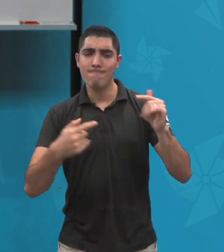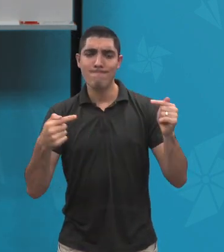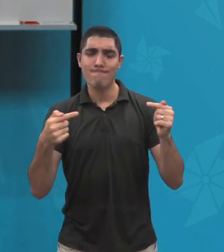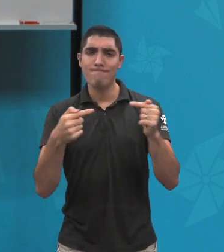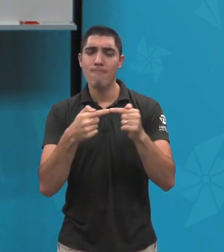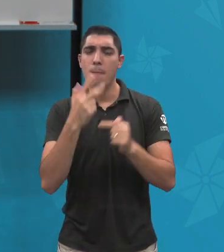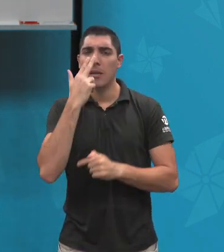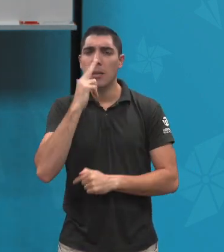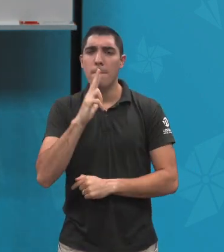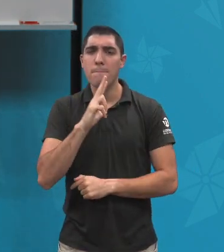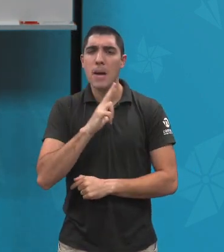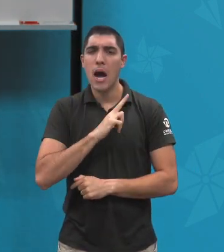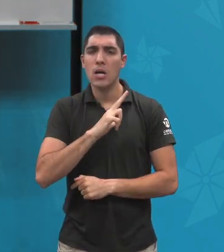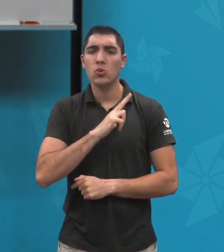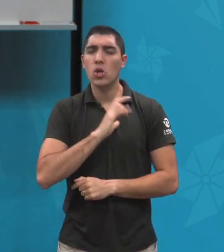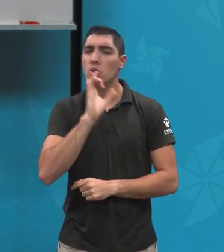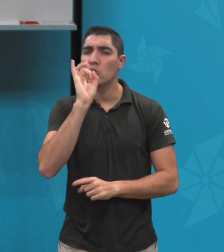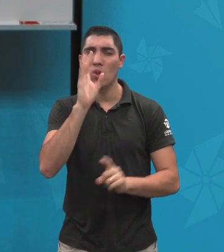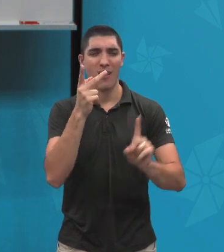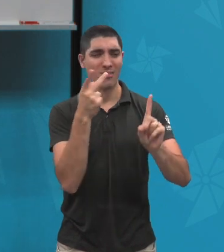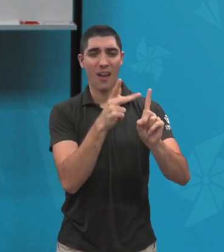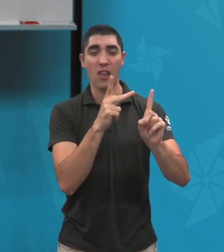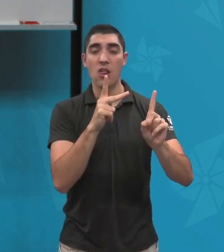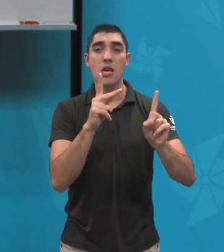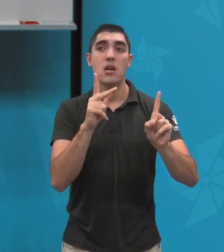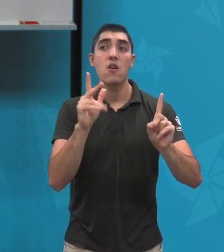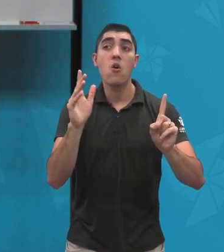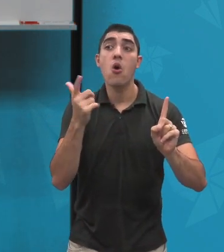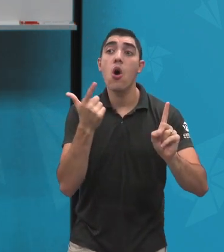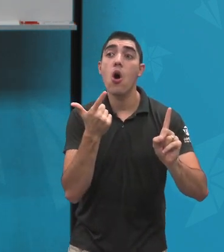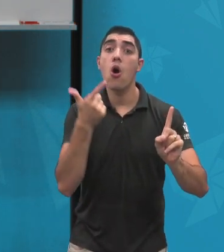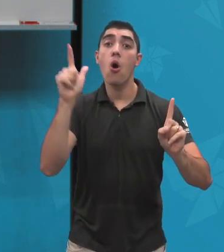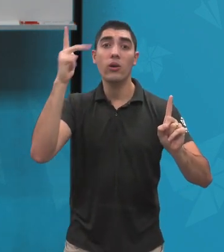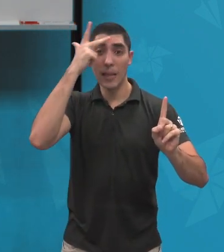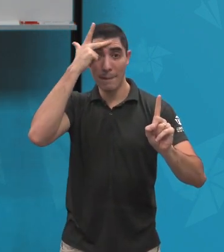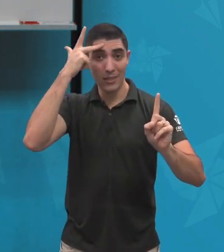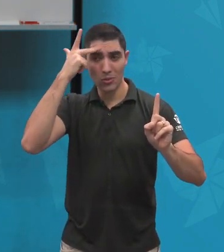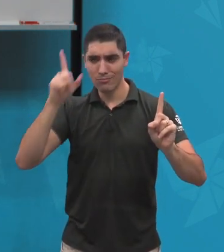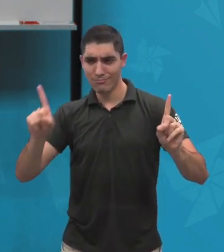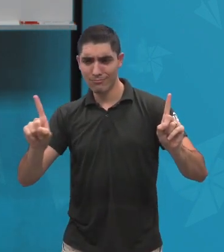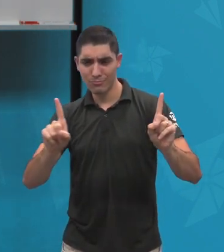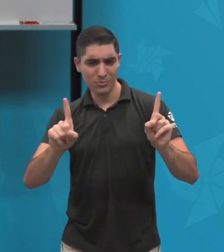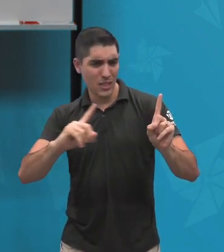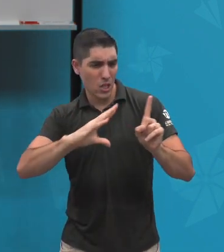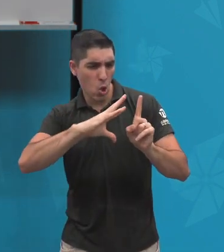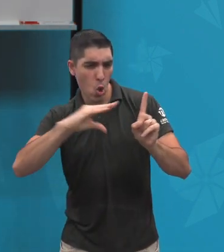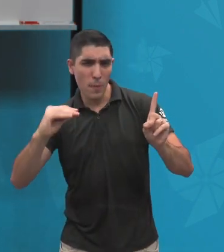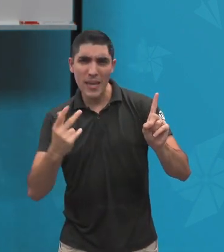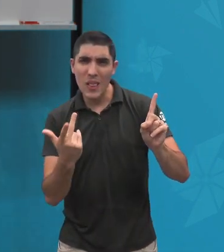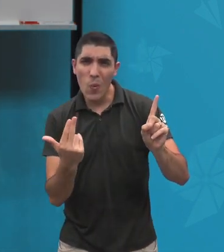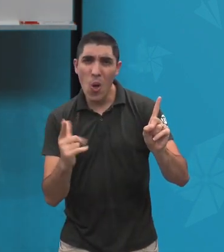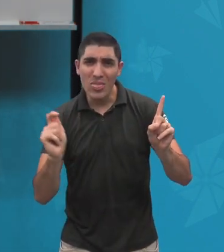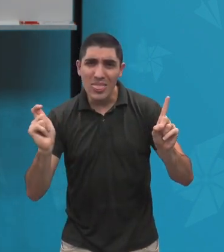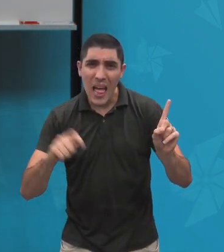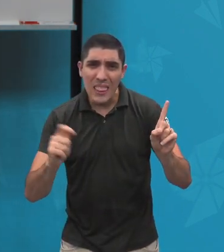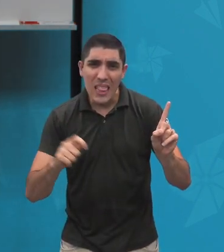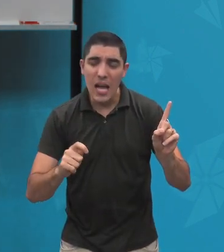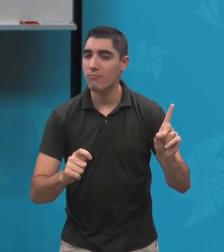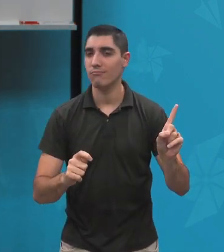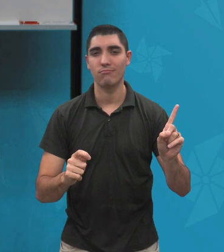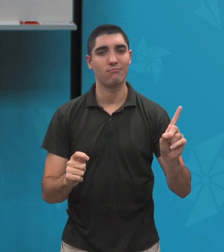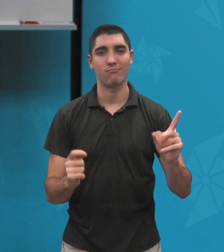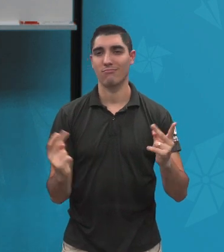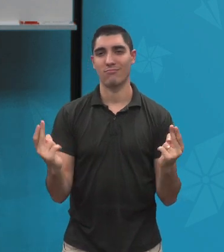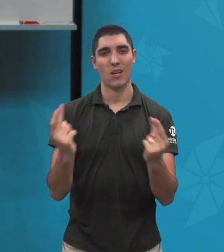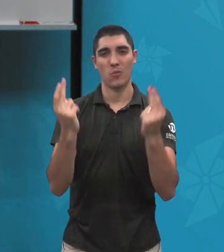muito particulares que não vão se repetir num outro indivíduo, numa outra pessoa, é uma característica